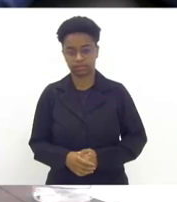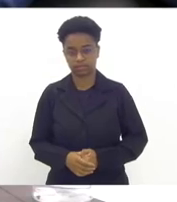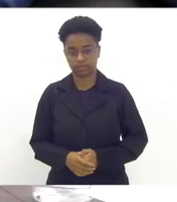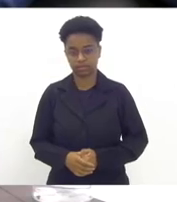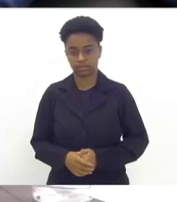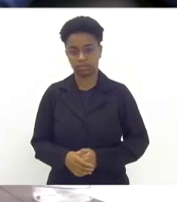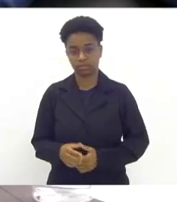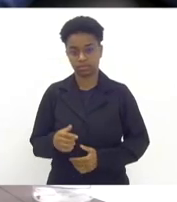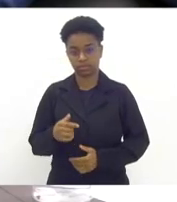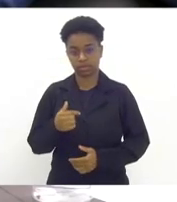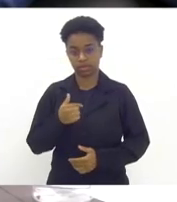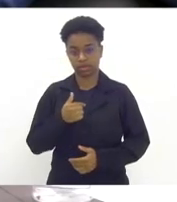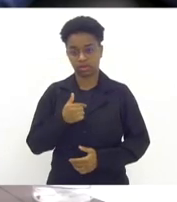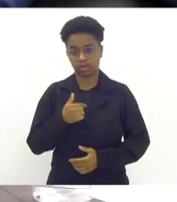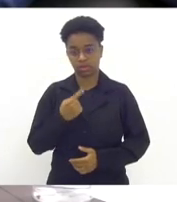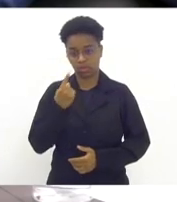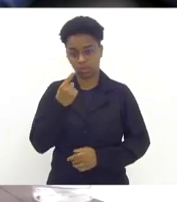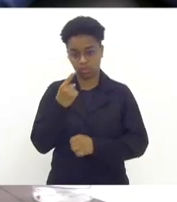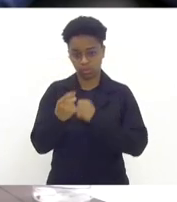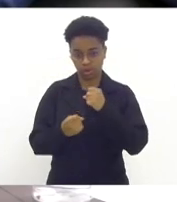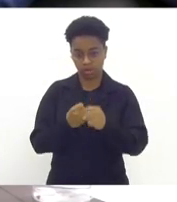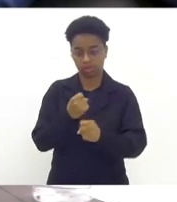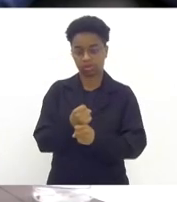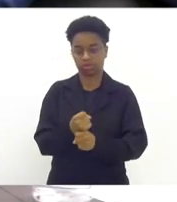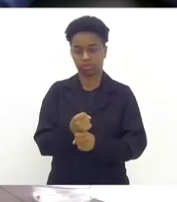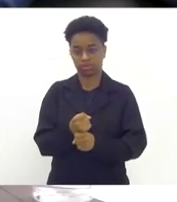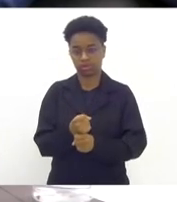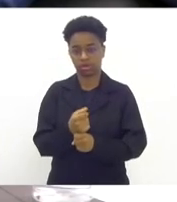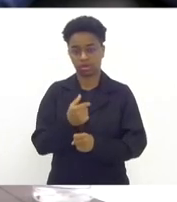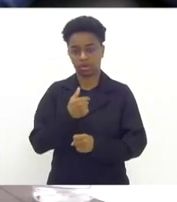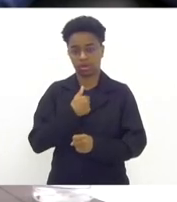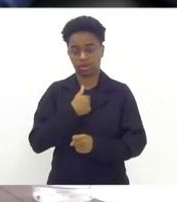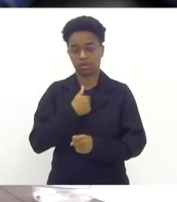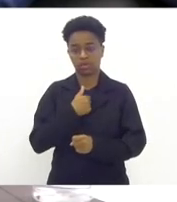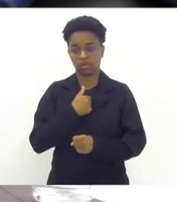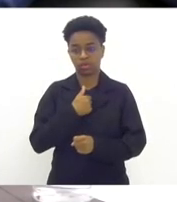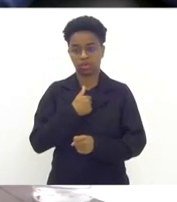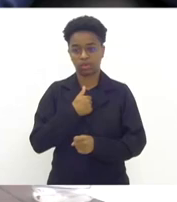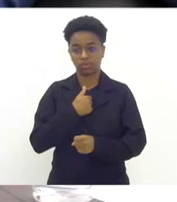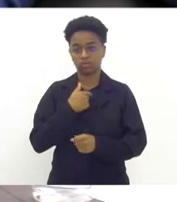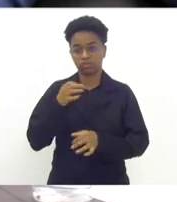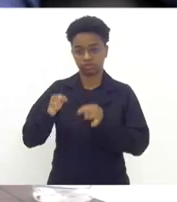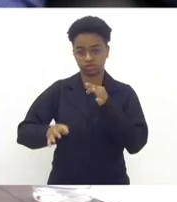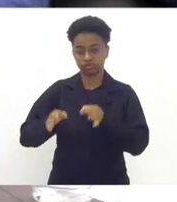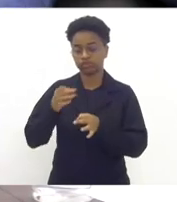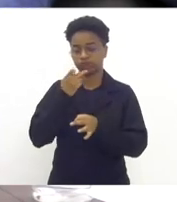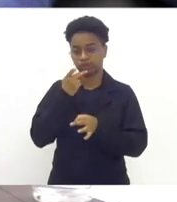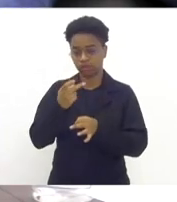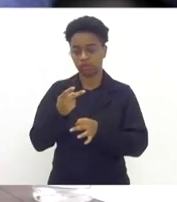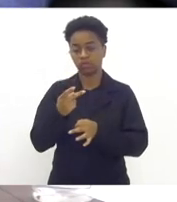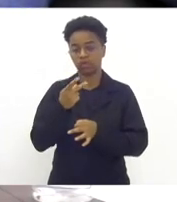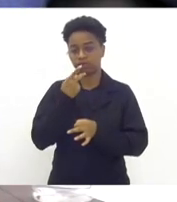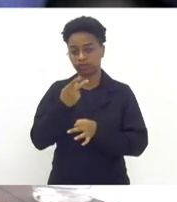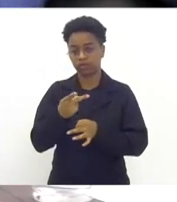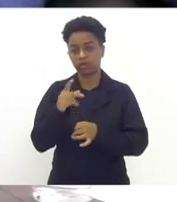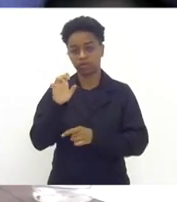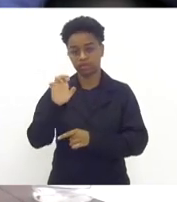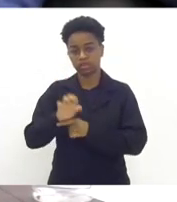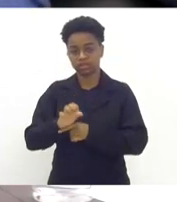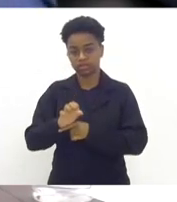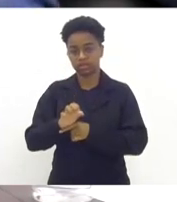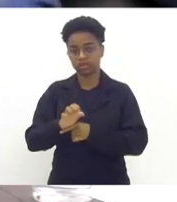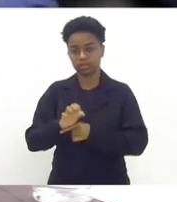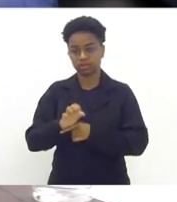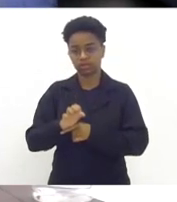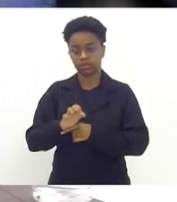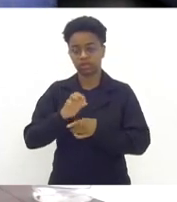Ganhei um ano depois, em primeira instância, o juiz ele alegou que o Estado ele injustamente me tirou